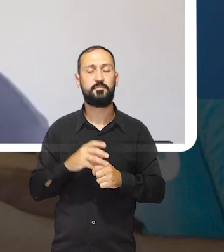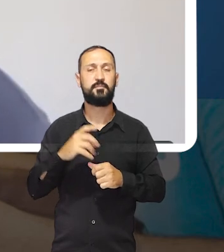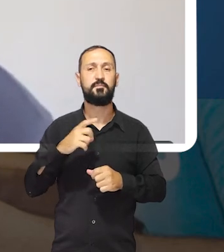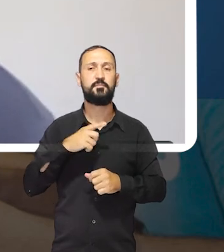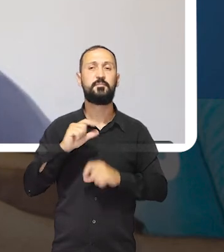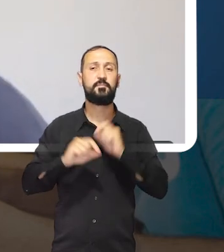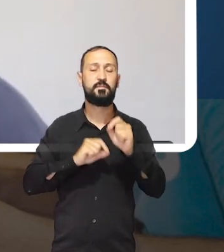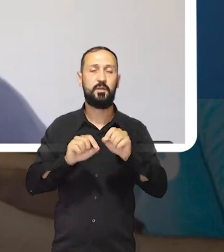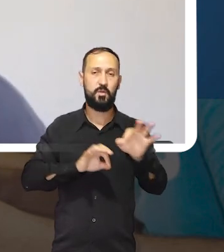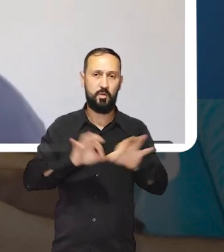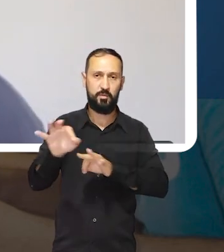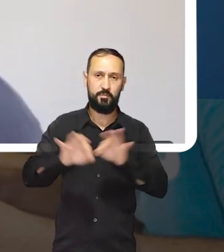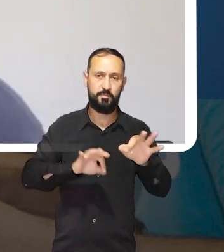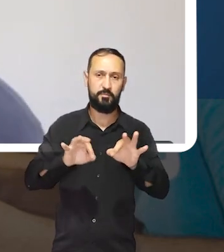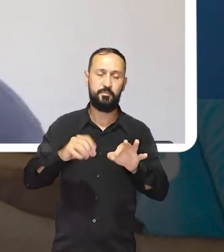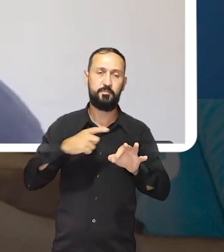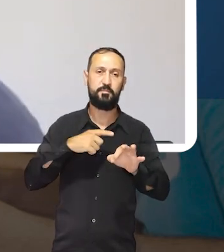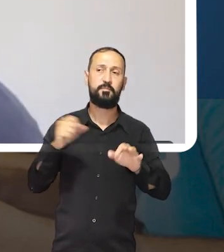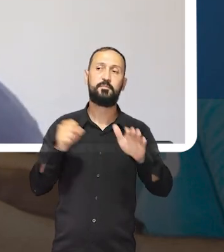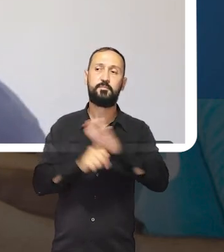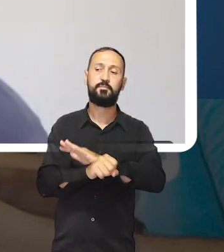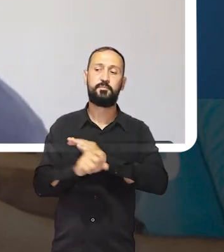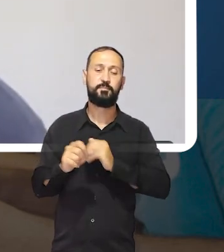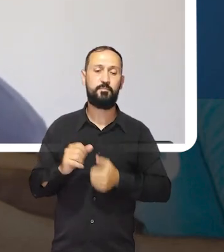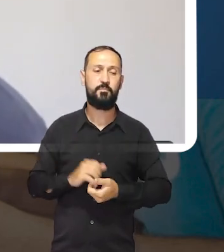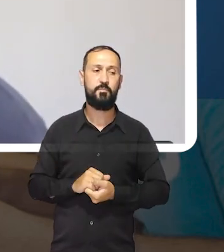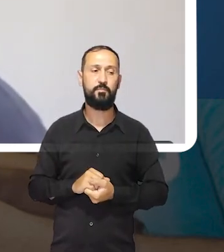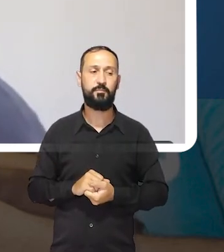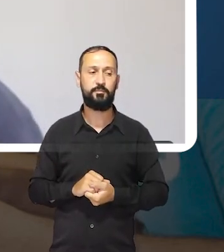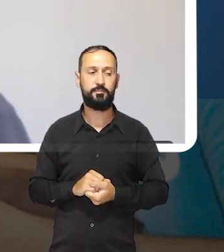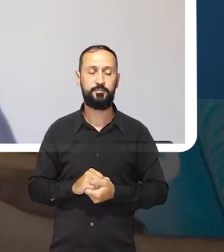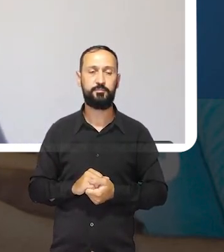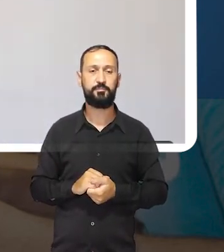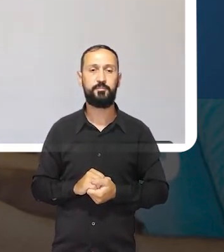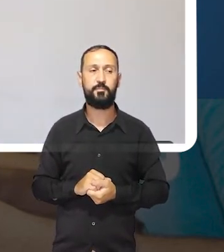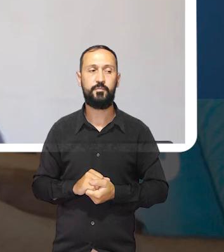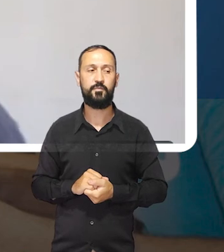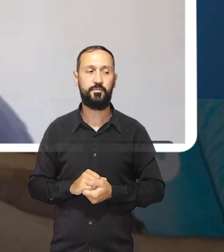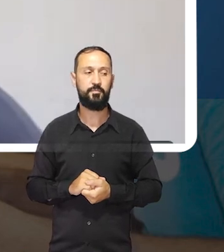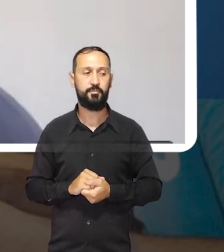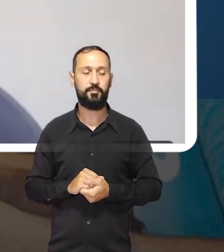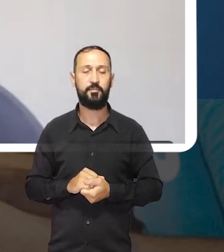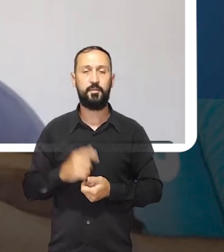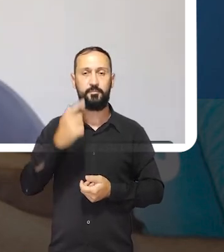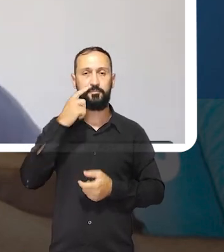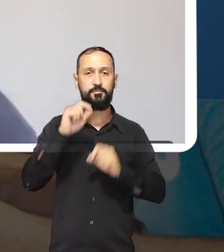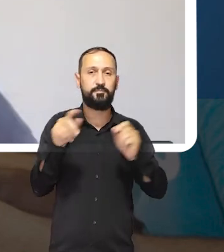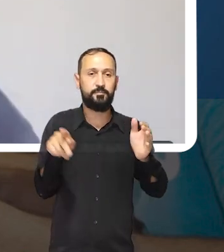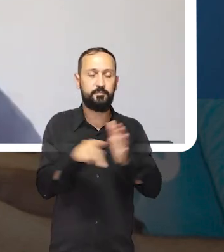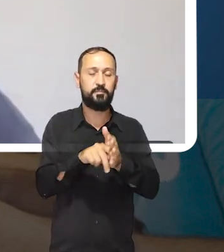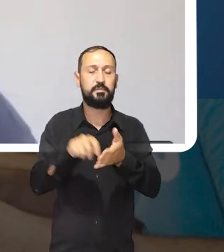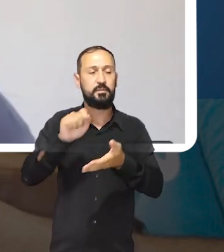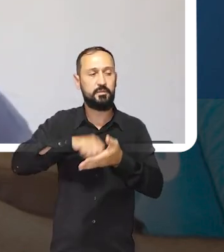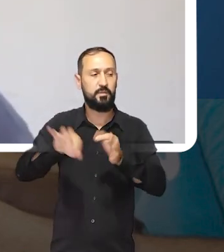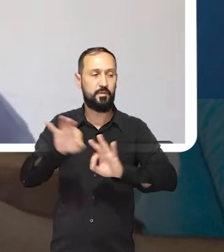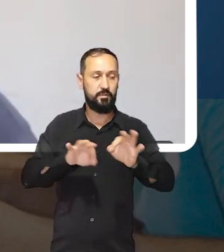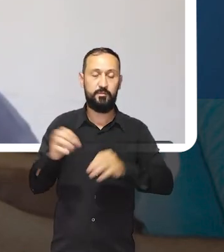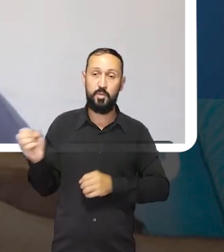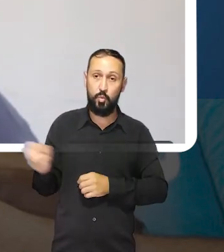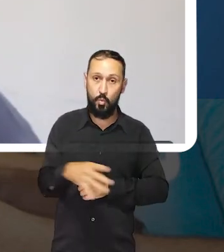com uma nova sede, nós estamos reorganizando para colocar ao alcance da população. A biblioteca está